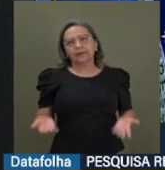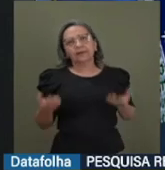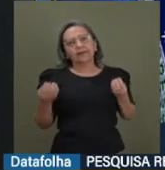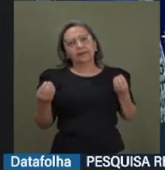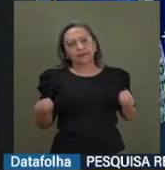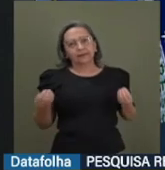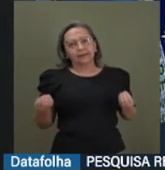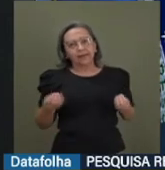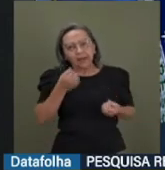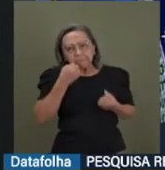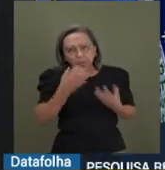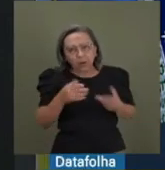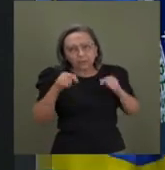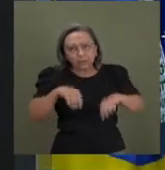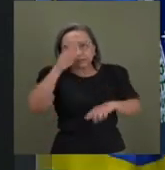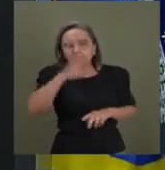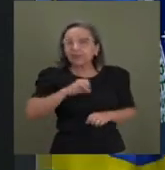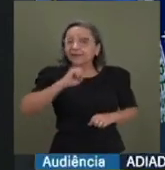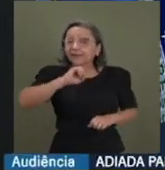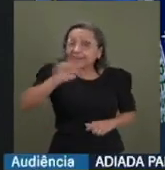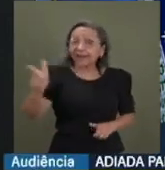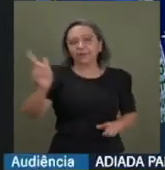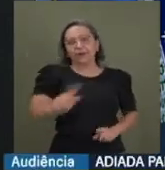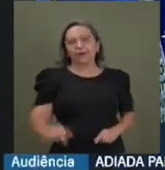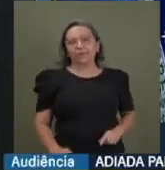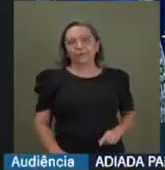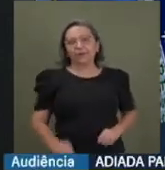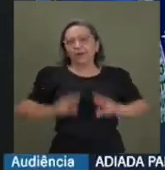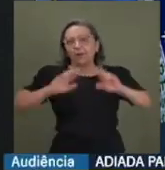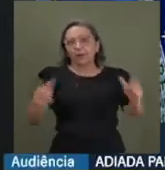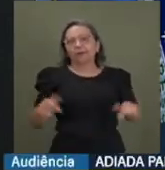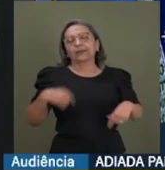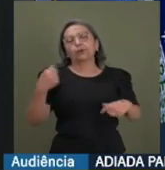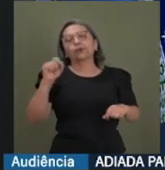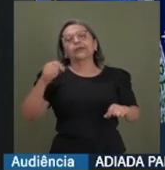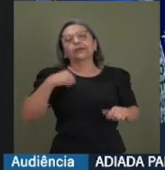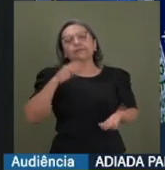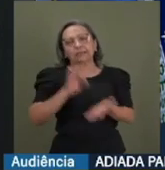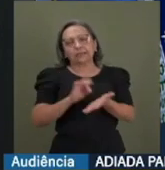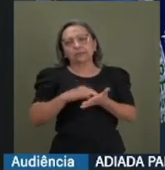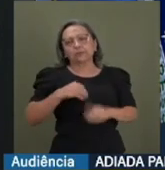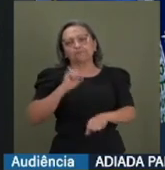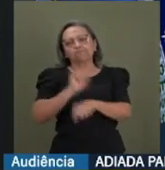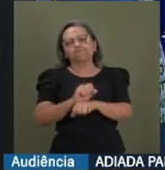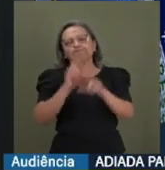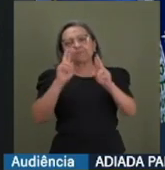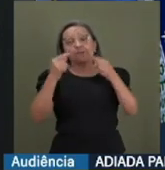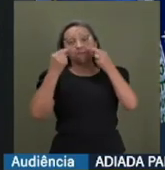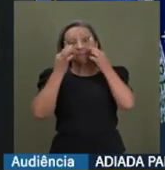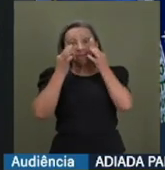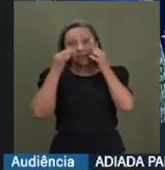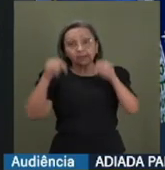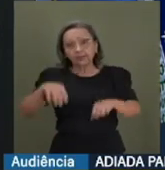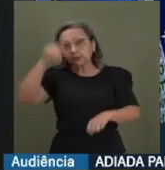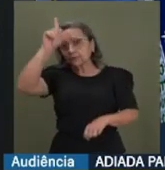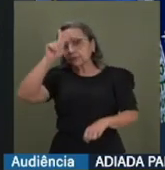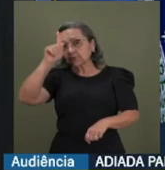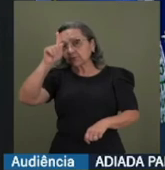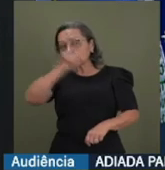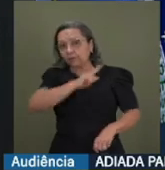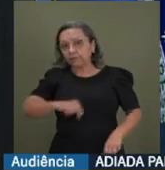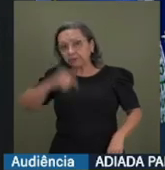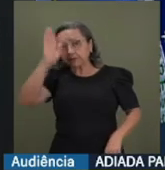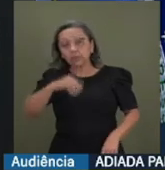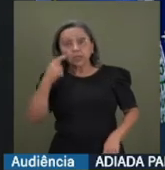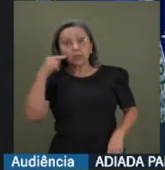Ele é bem-vindo no Brasil? Claro que não! Então, o que eu esperava ver do governo brasileiro, eu vi do